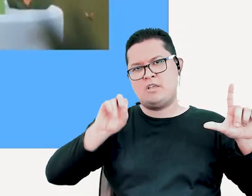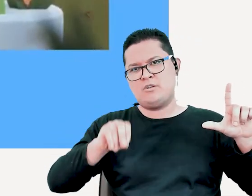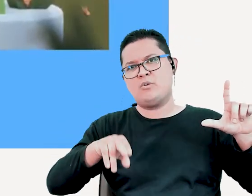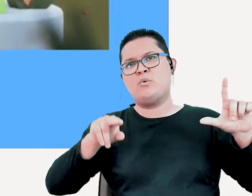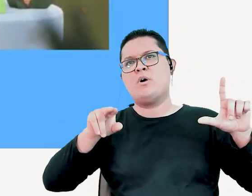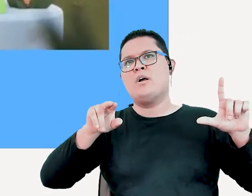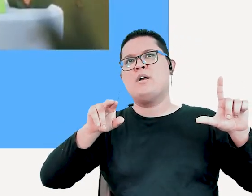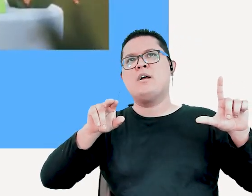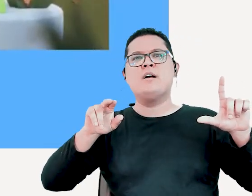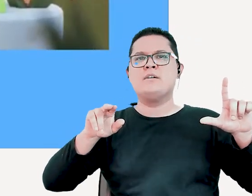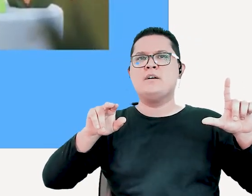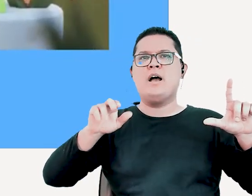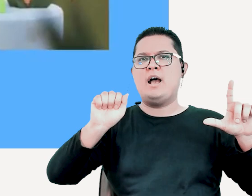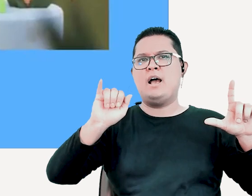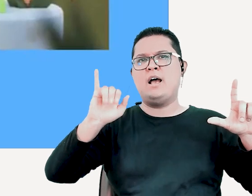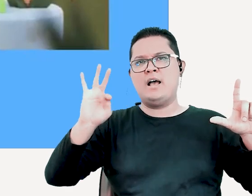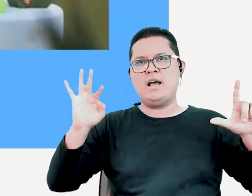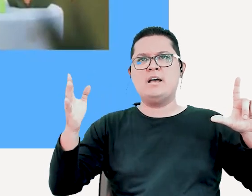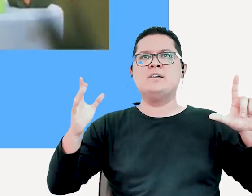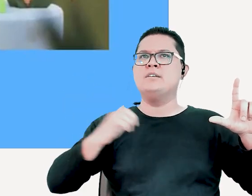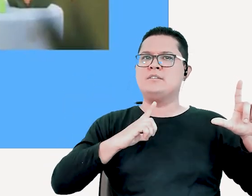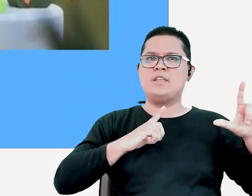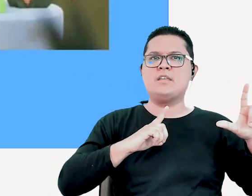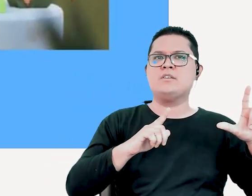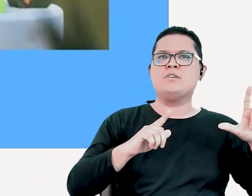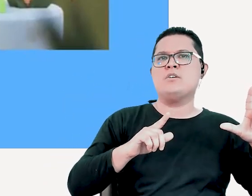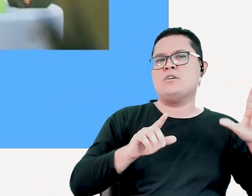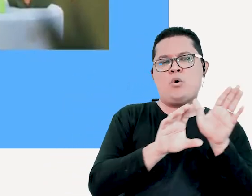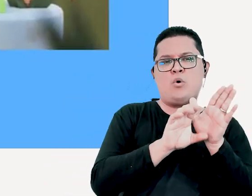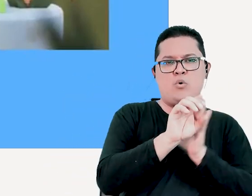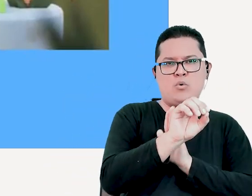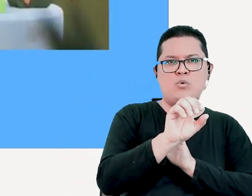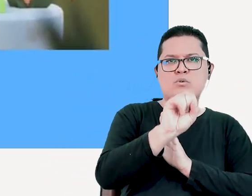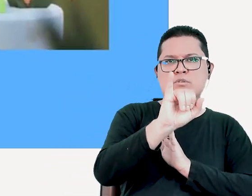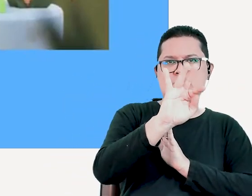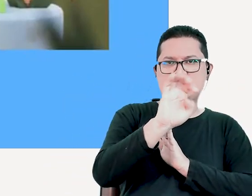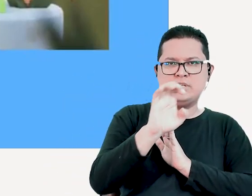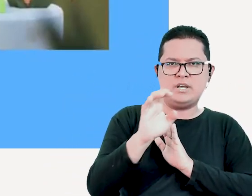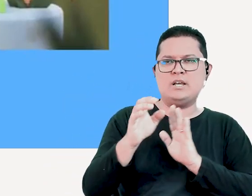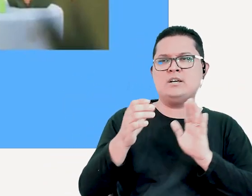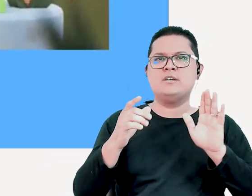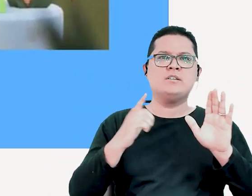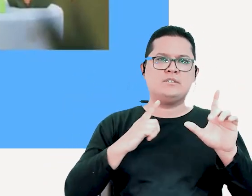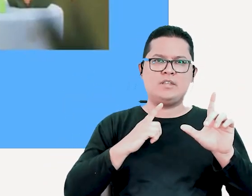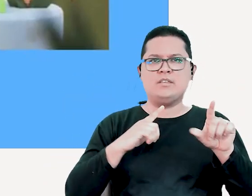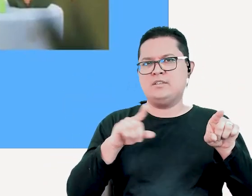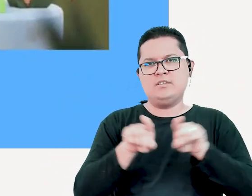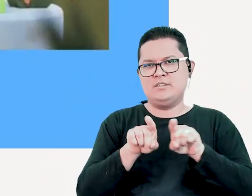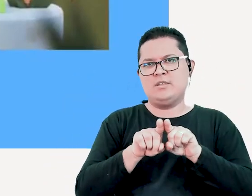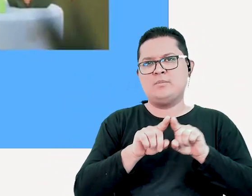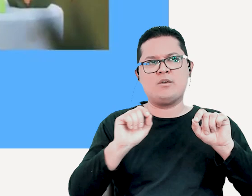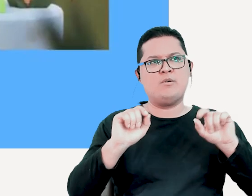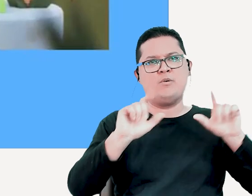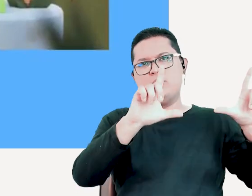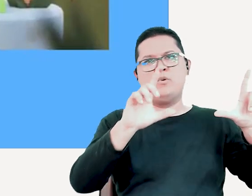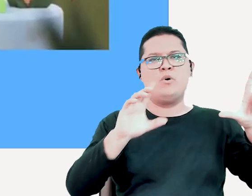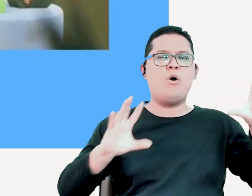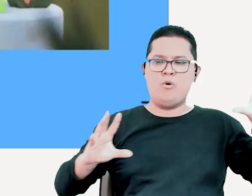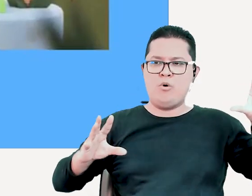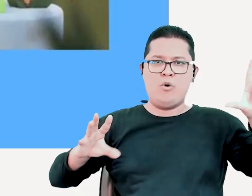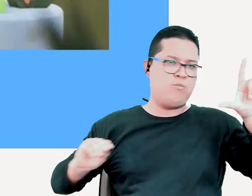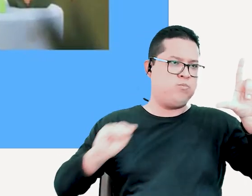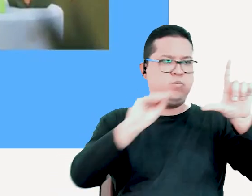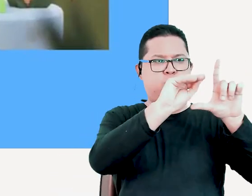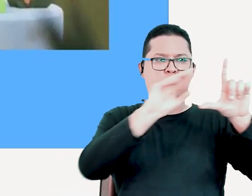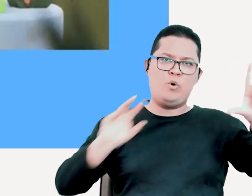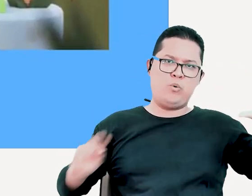gente tem até o próprio Google Sites, que faz essa parte um pouco mais de plataforma para a gente conseguir subir